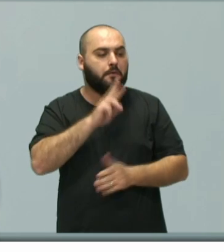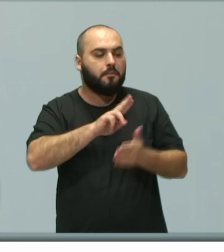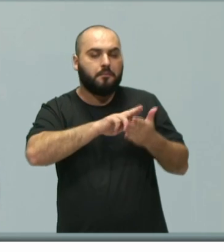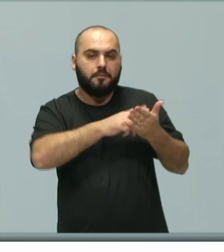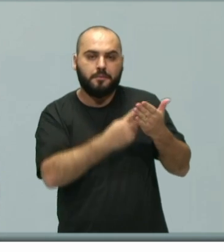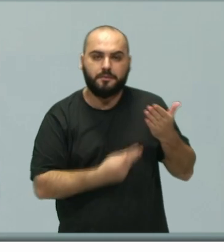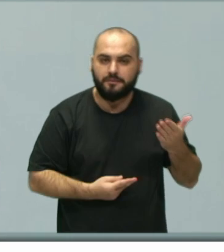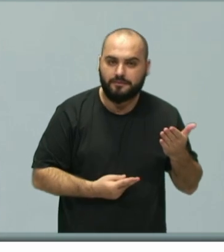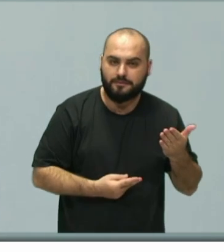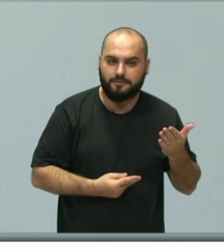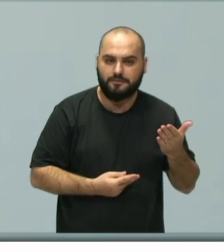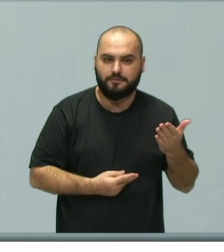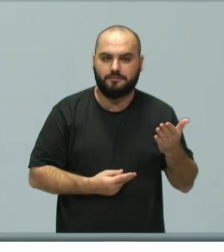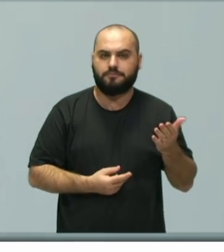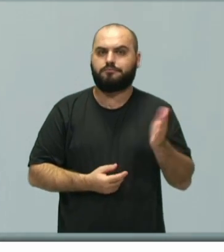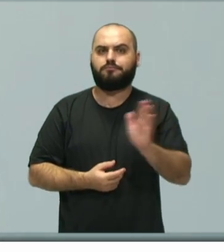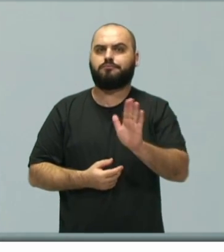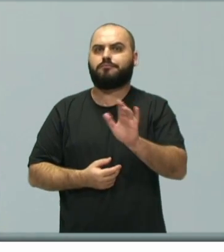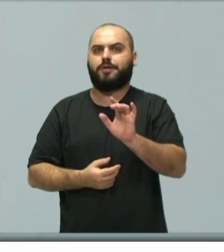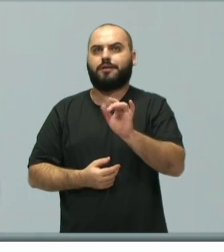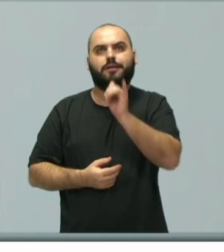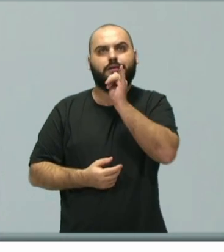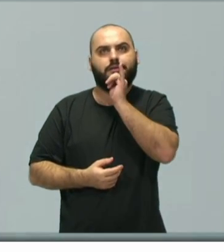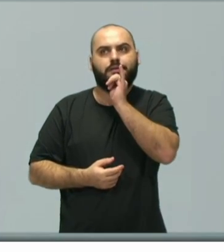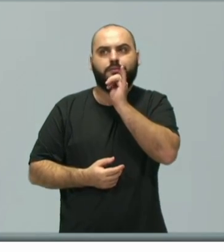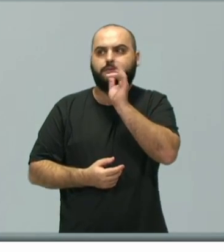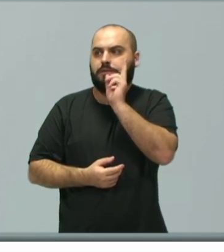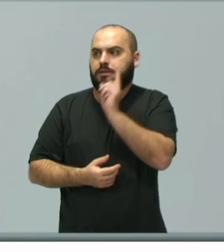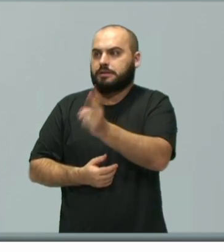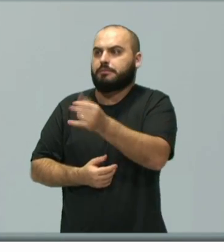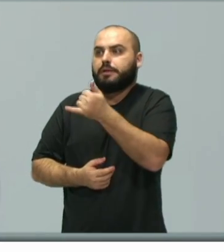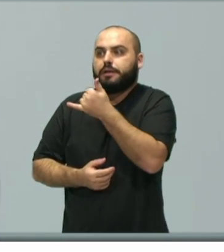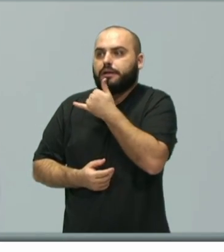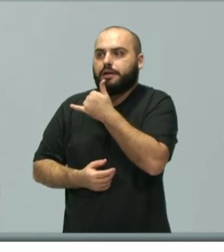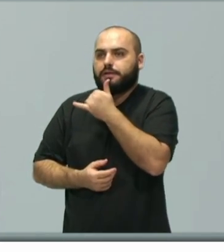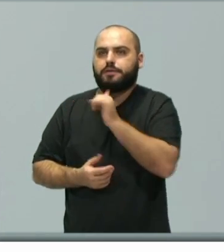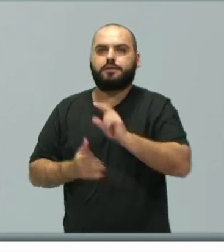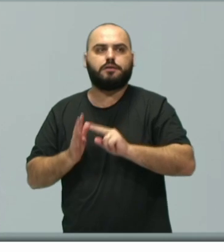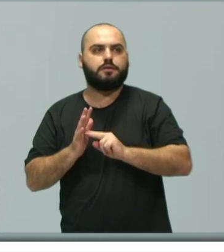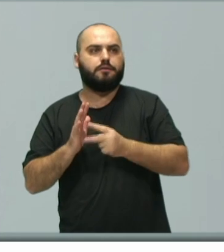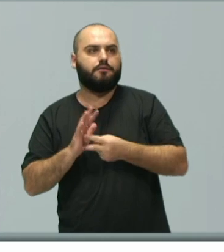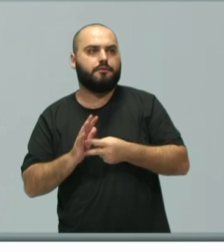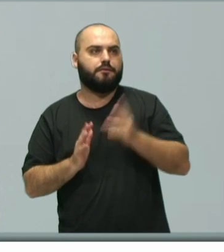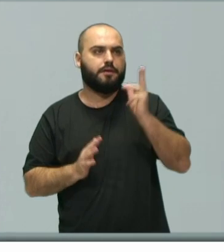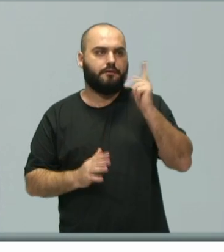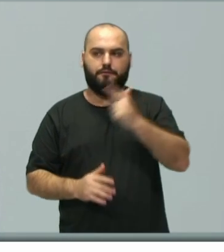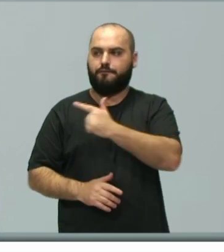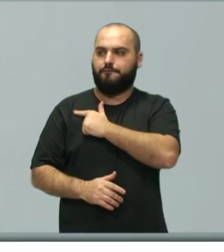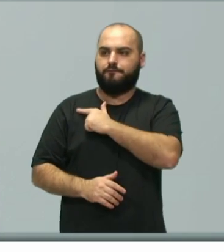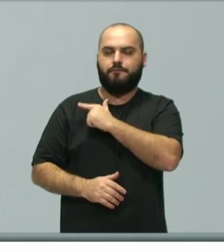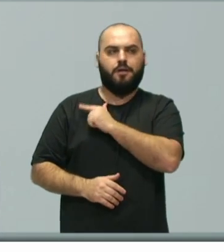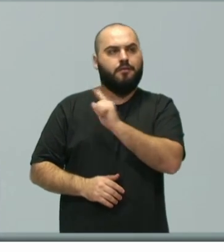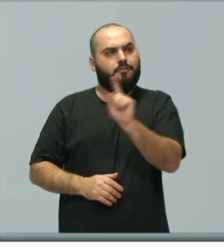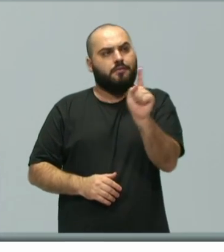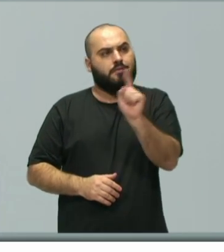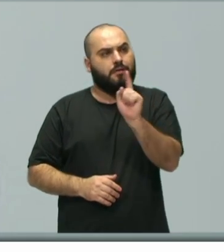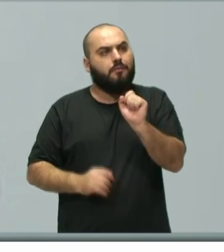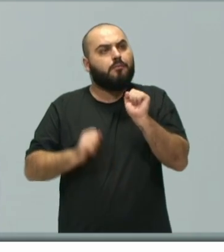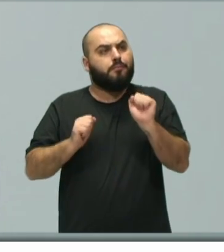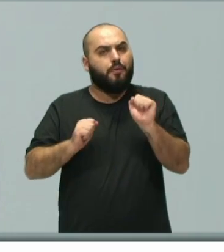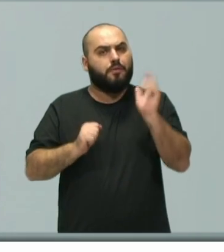nem sempre o que é triste é feio, né? Então, assim, pode ser belo também.